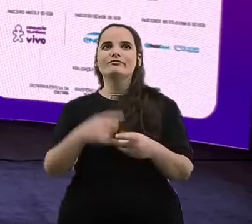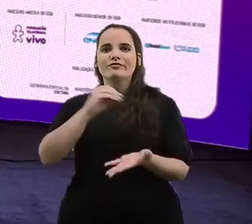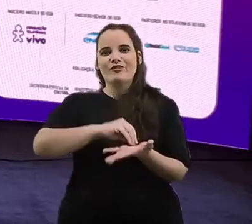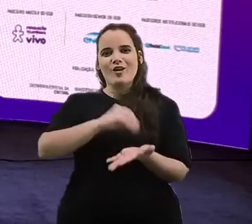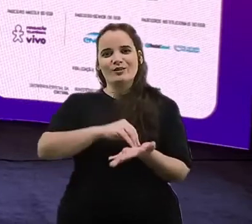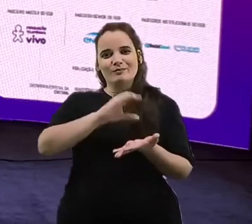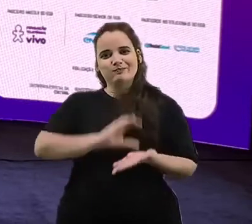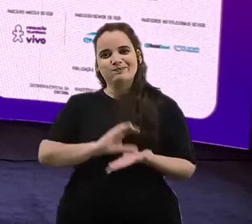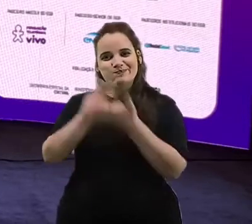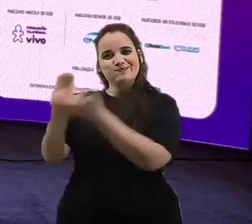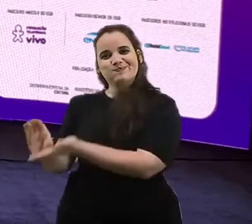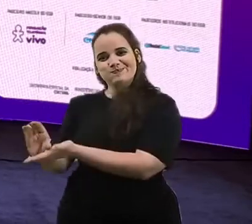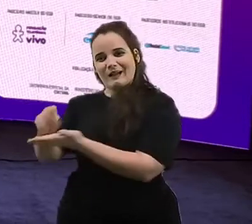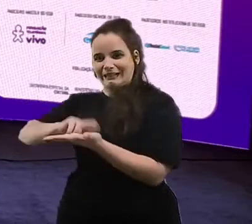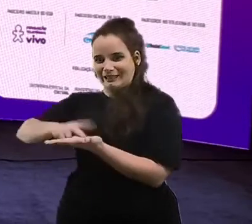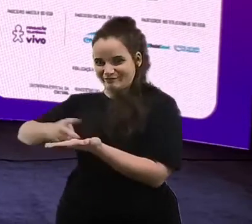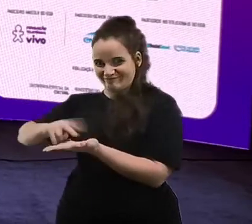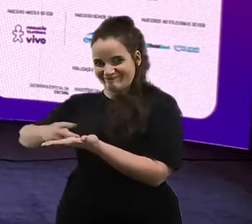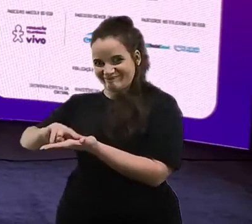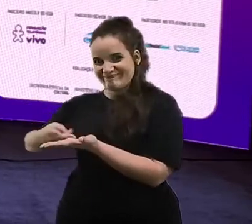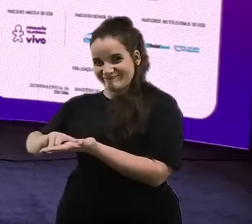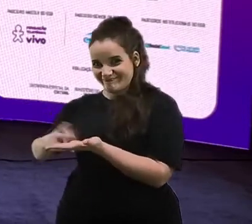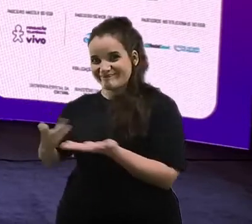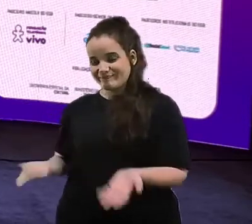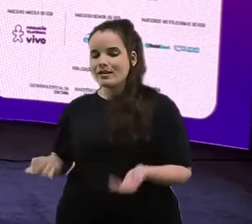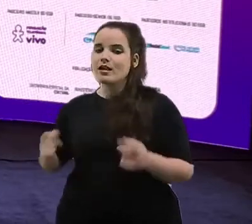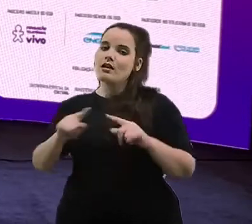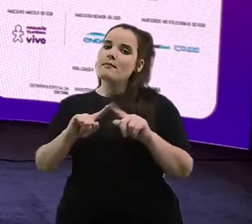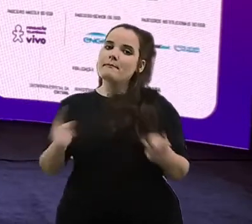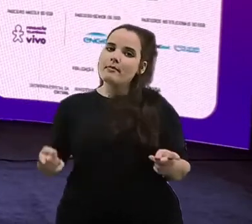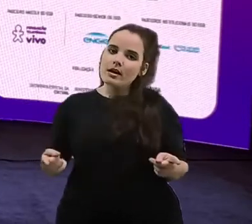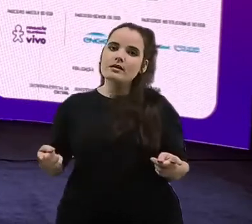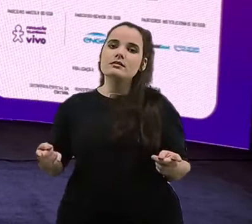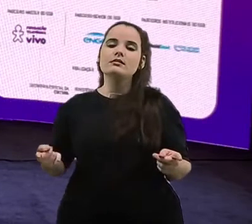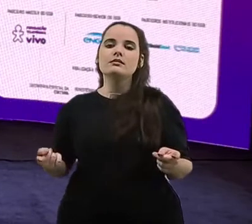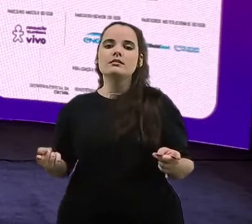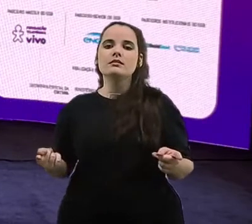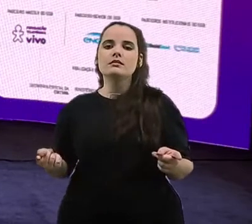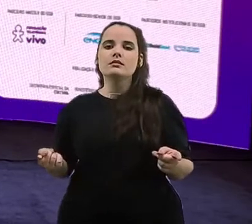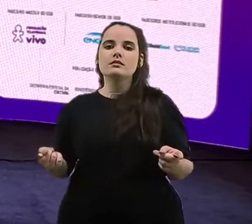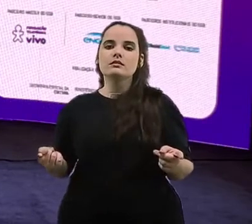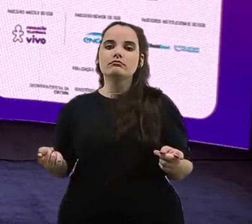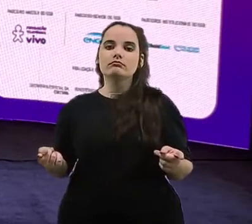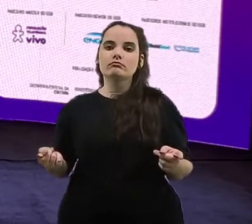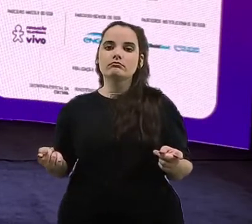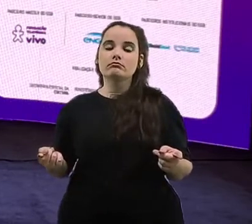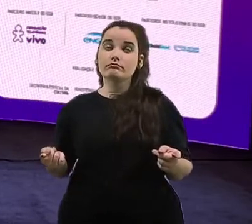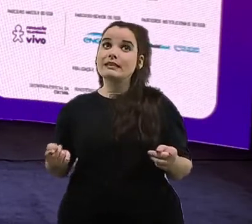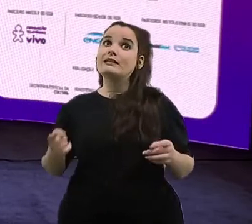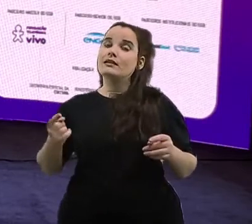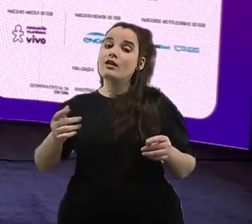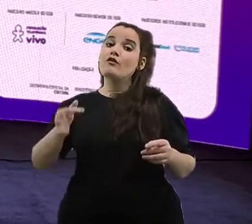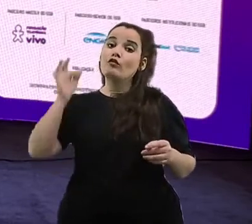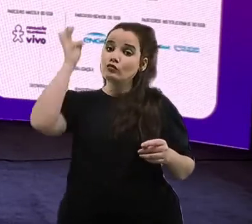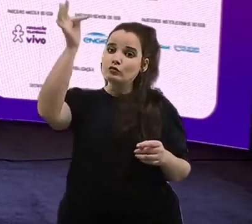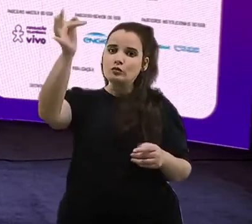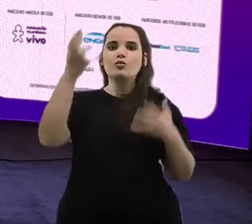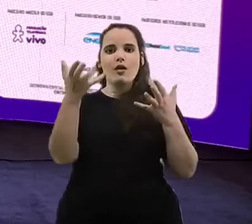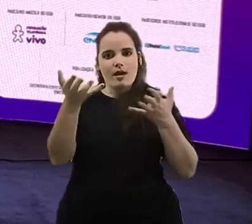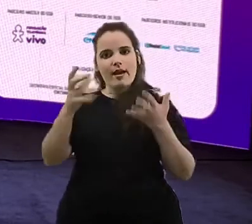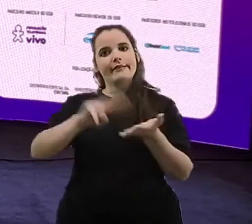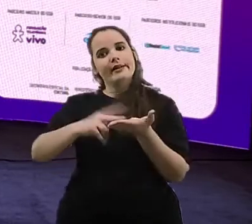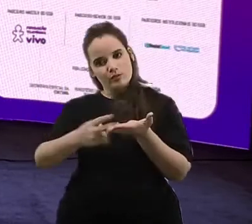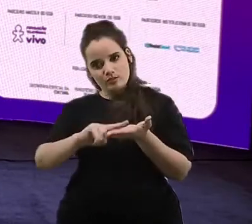tem, mas com um plano de, num futuro breve, traduzir para outras línguas, inclusive para o